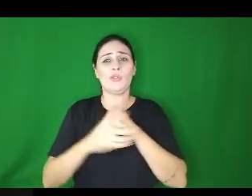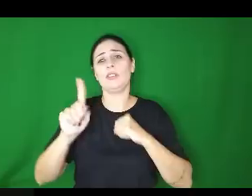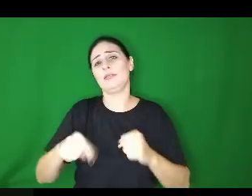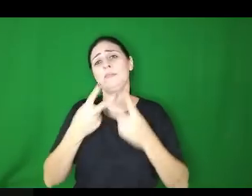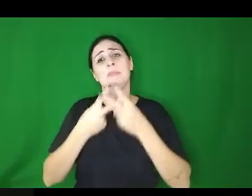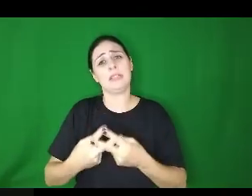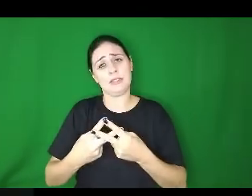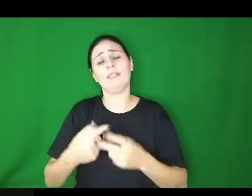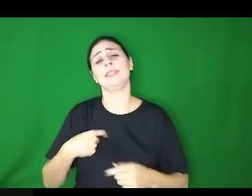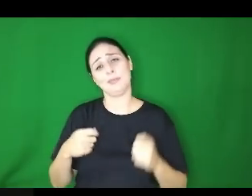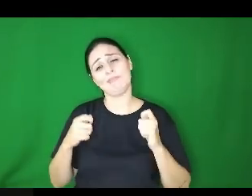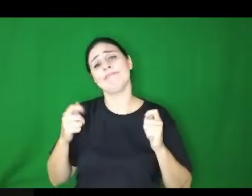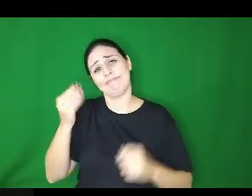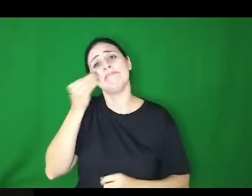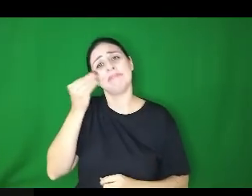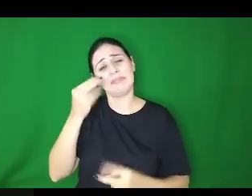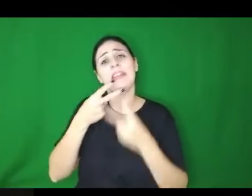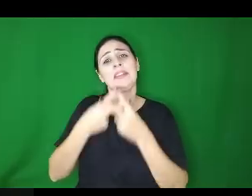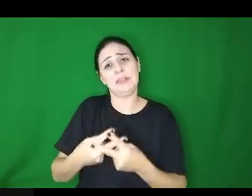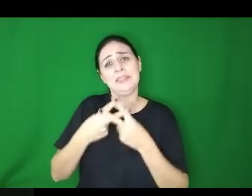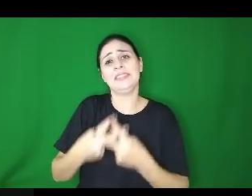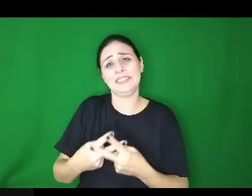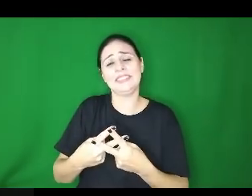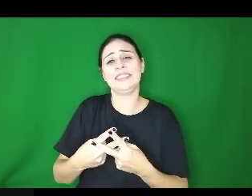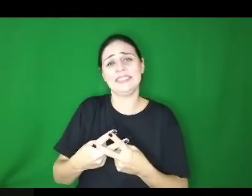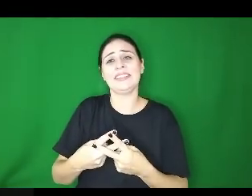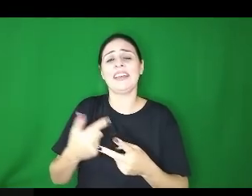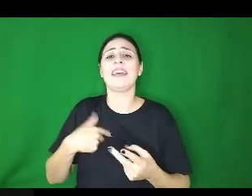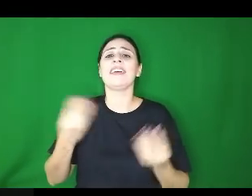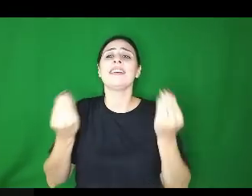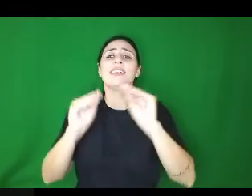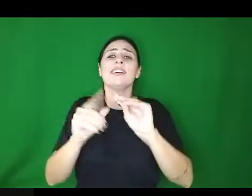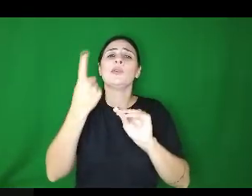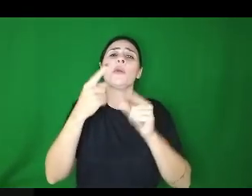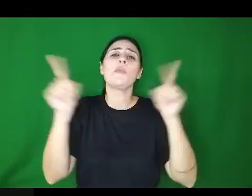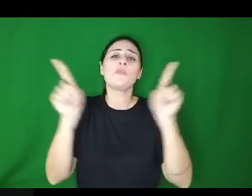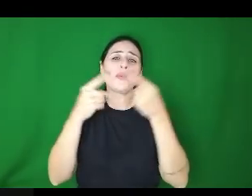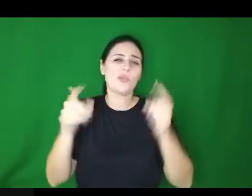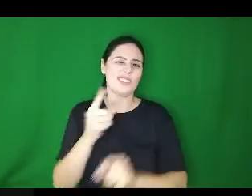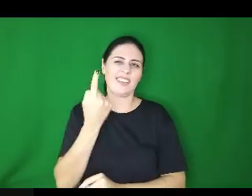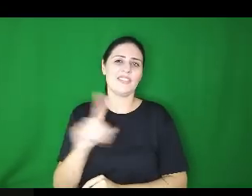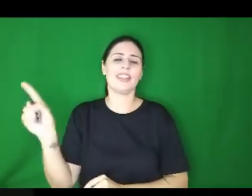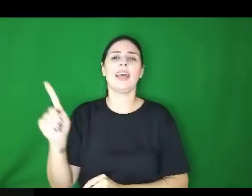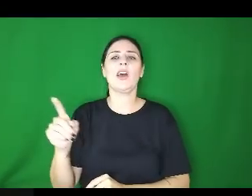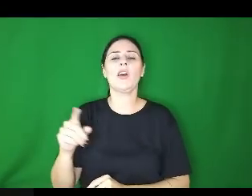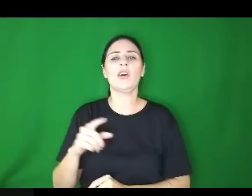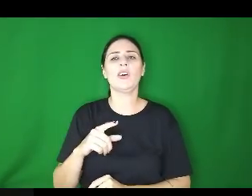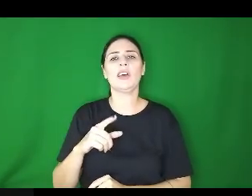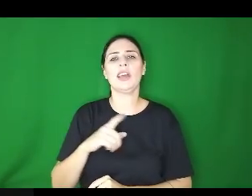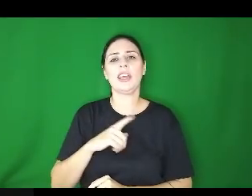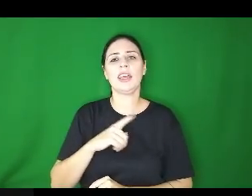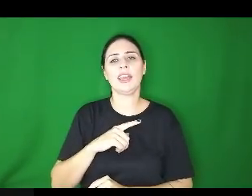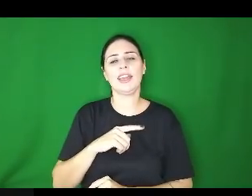Nós não estamos, mas nós estamos num outro tipo de guerra, que ela é um pouco, ela não é tão visível, ela funciona de outra forma, mas é